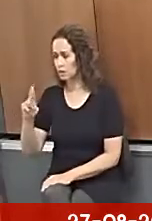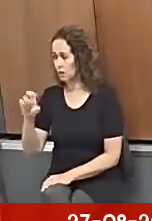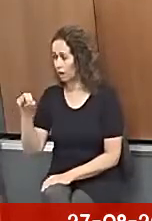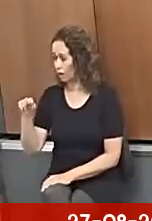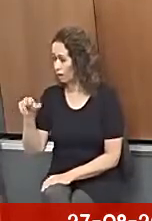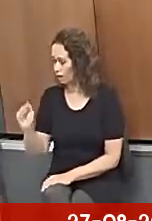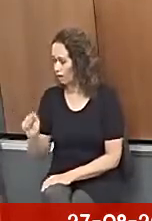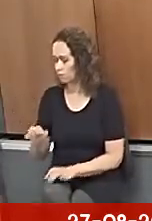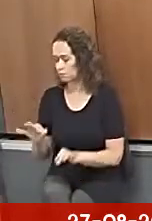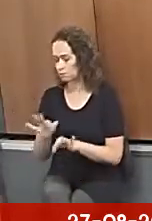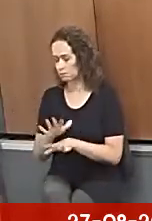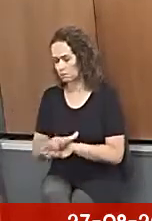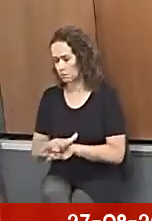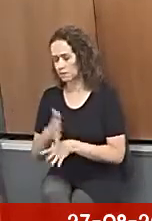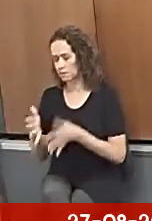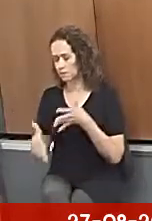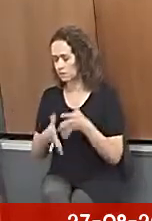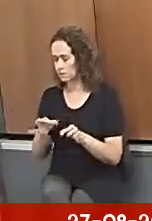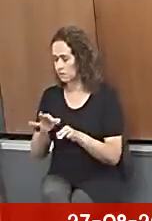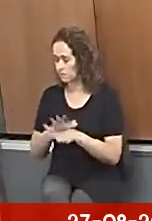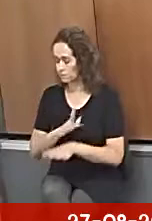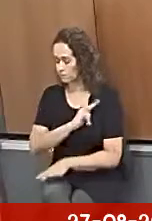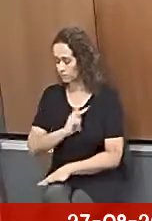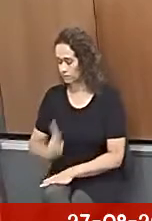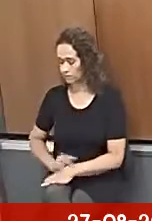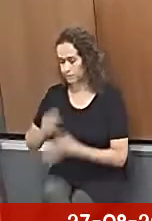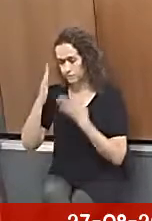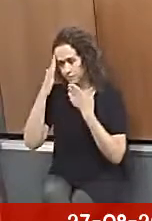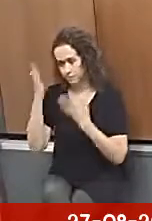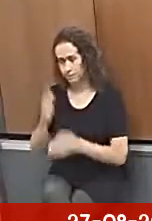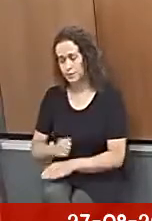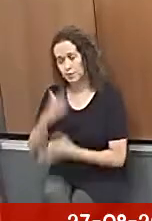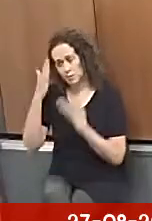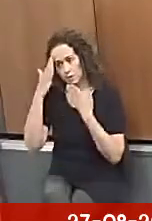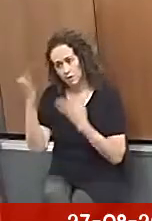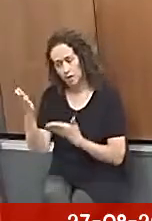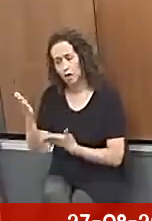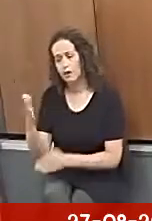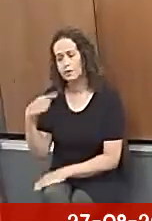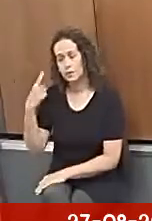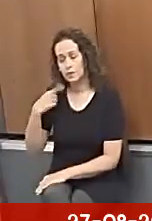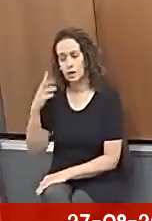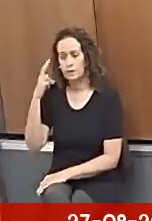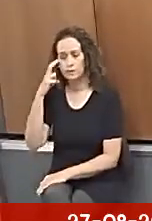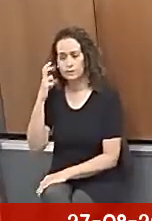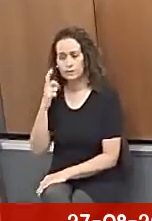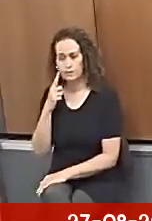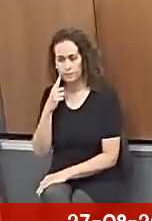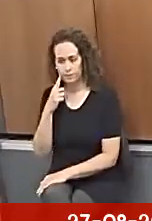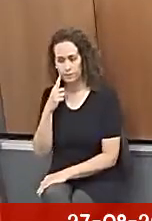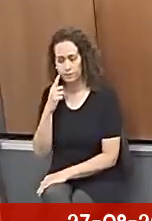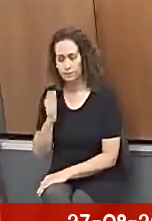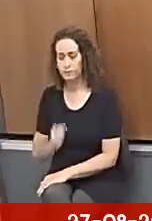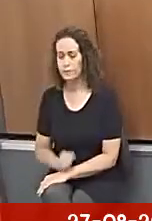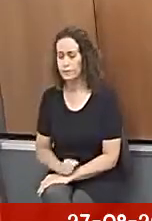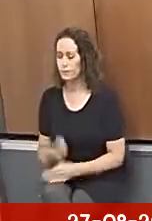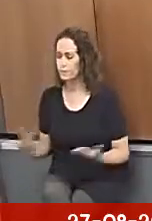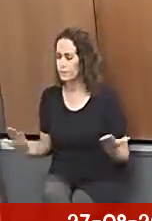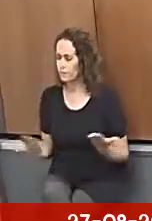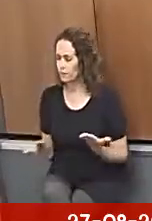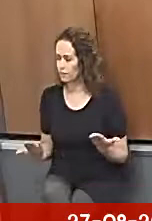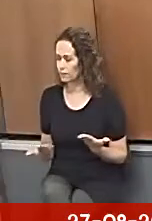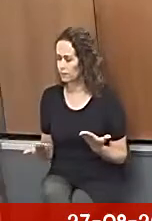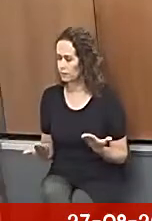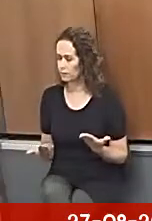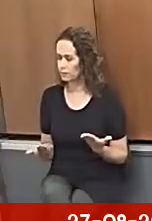então as minhas palavras o ex-presidente muito obrigado obrigado deputado josé guilherme o passado fala que então